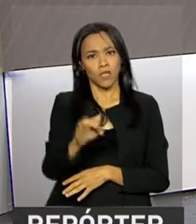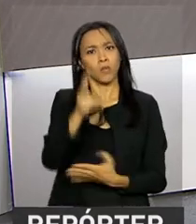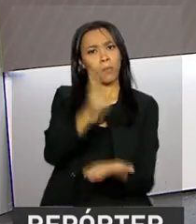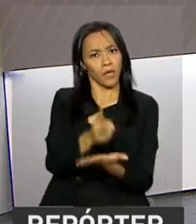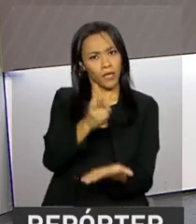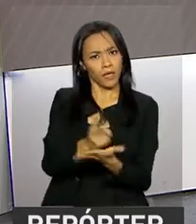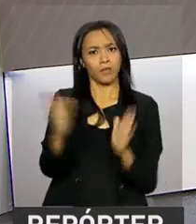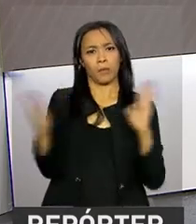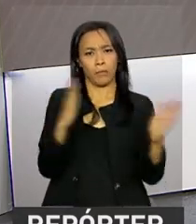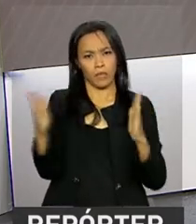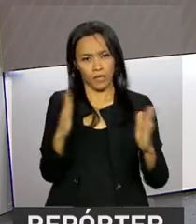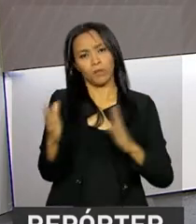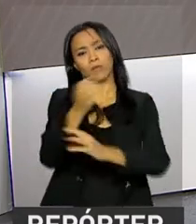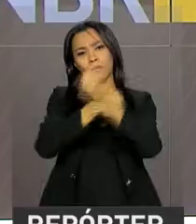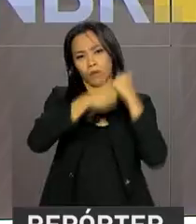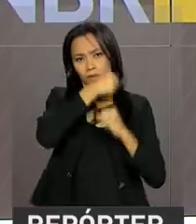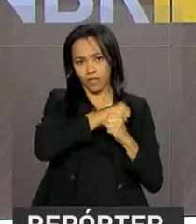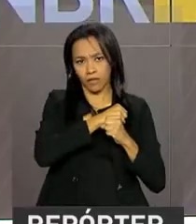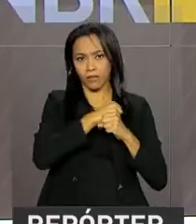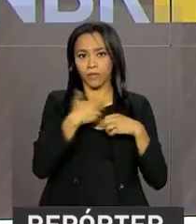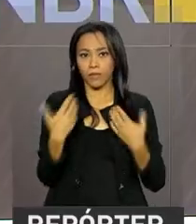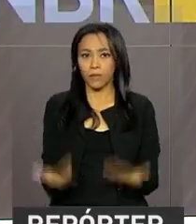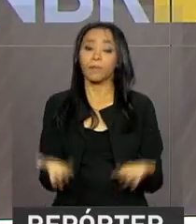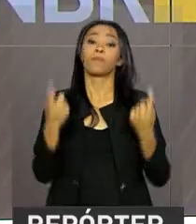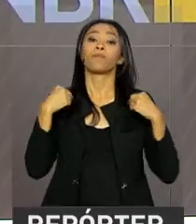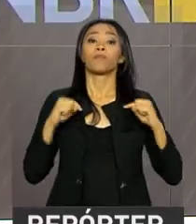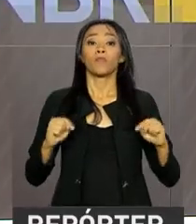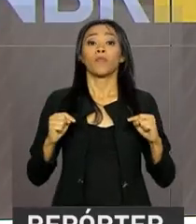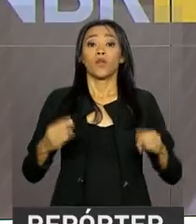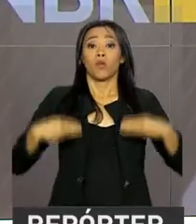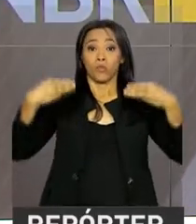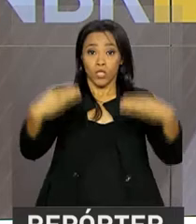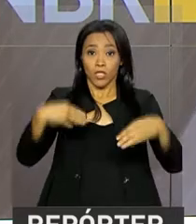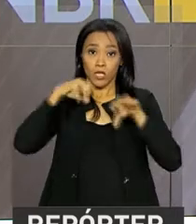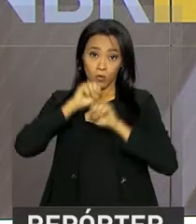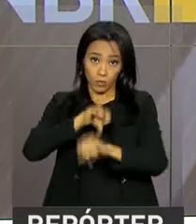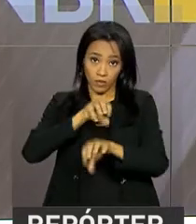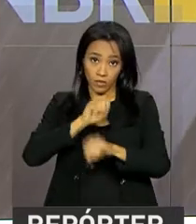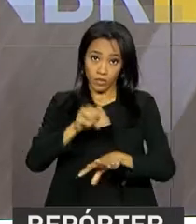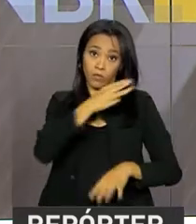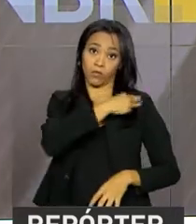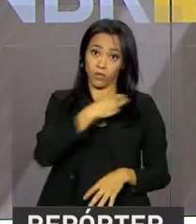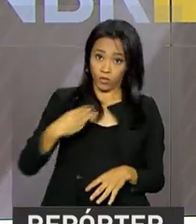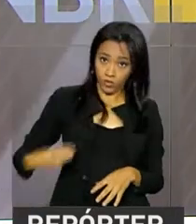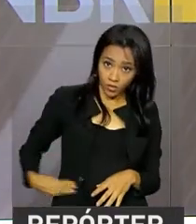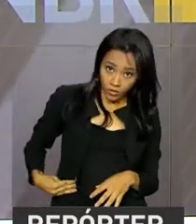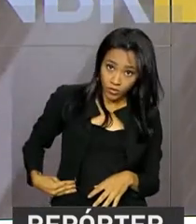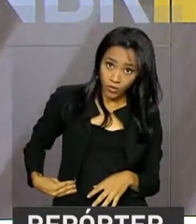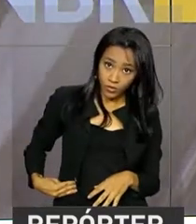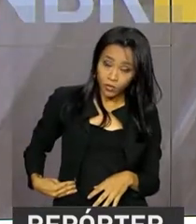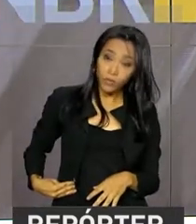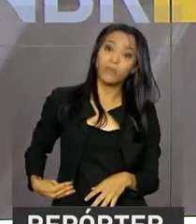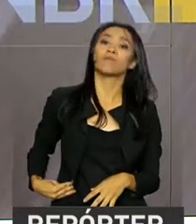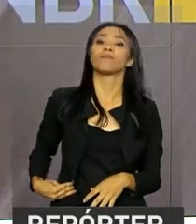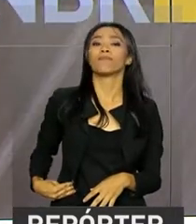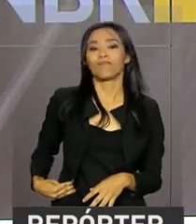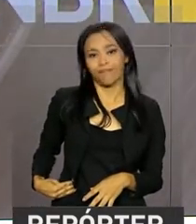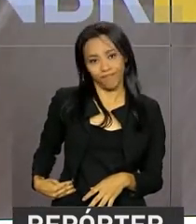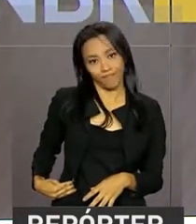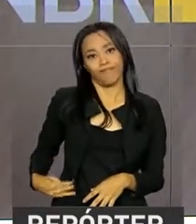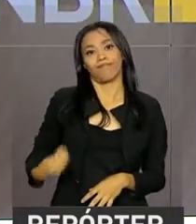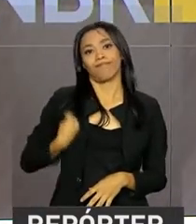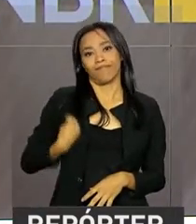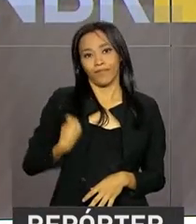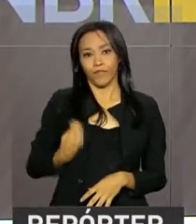período do ano passado eo ministério da educação me a nossa filho esteve o ministro da educação mendonça filho esteve